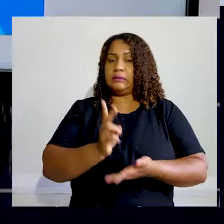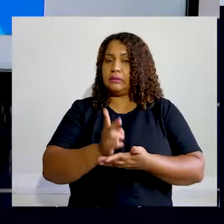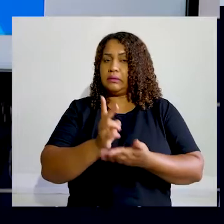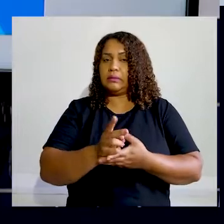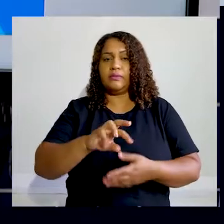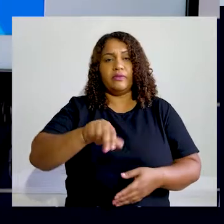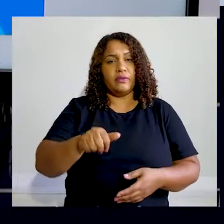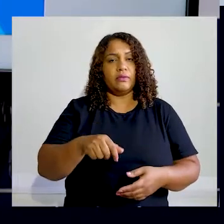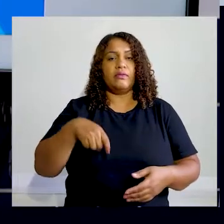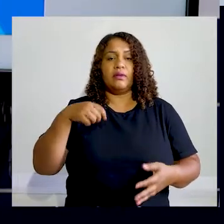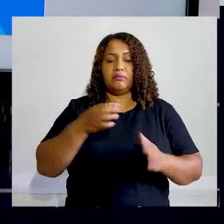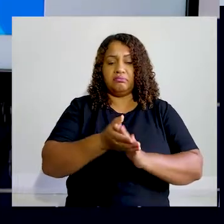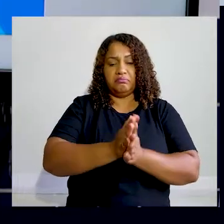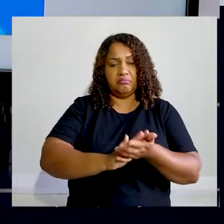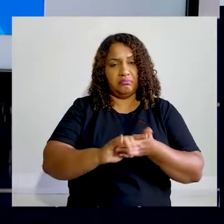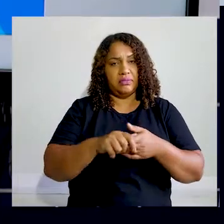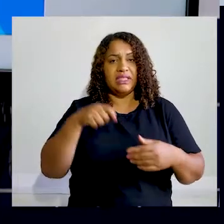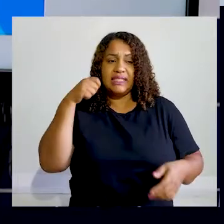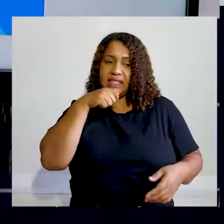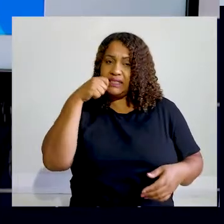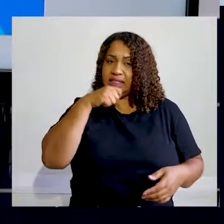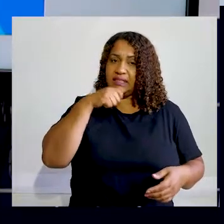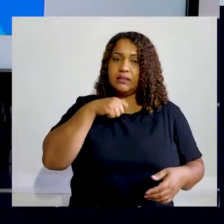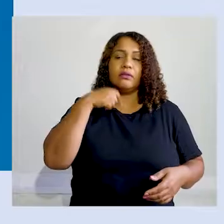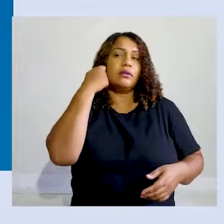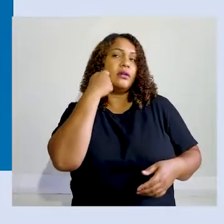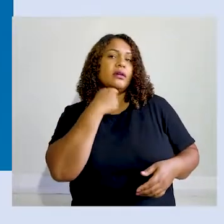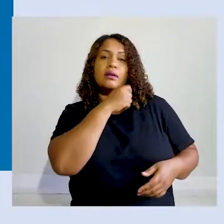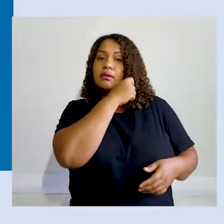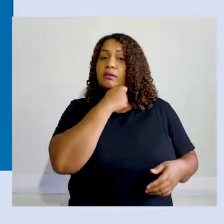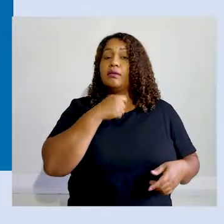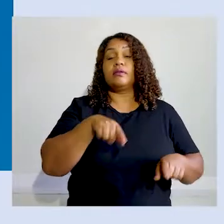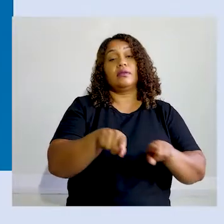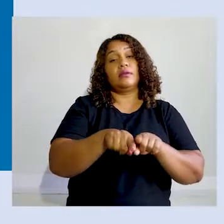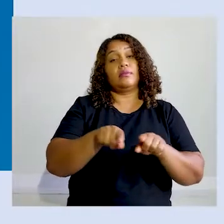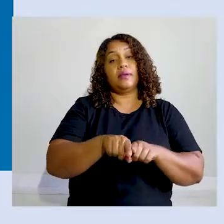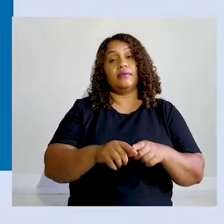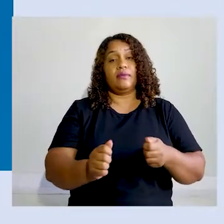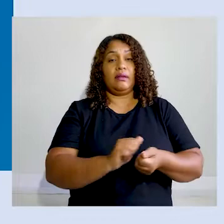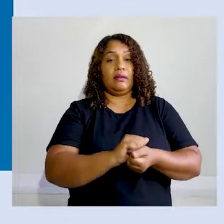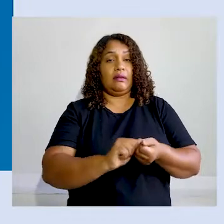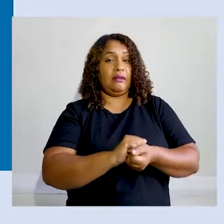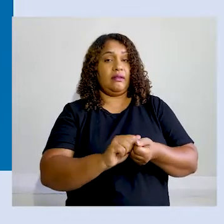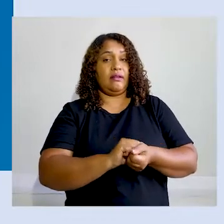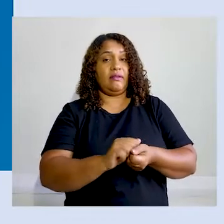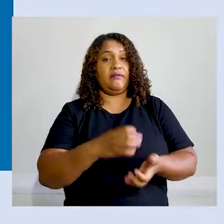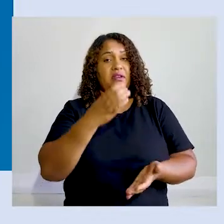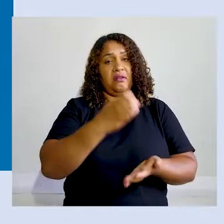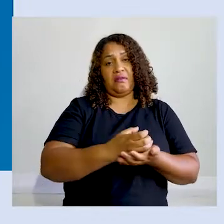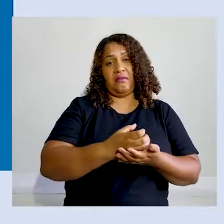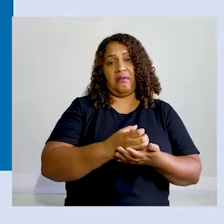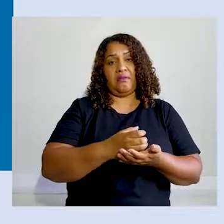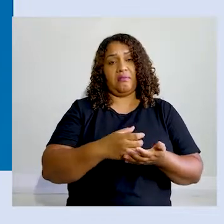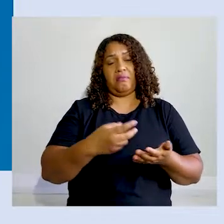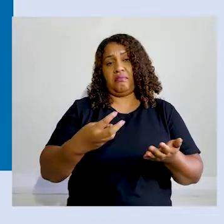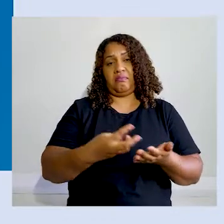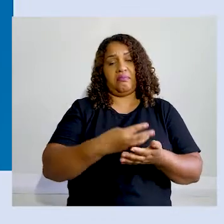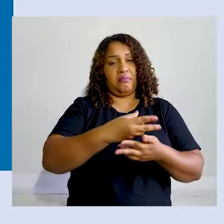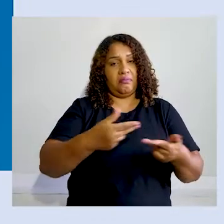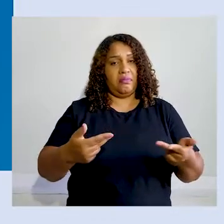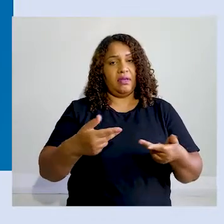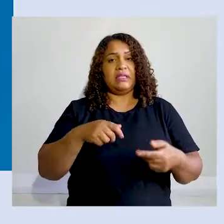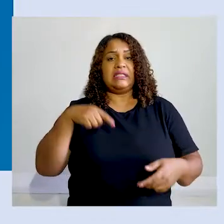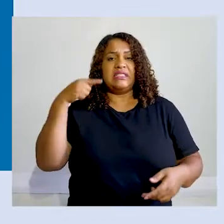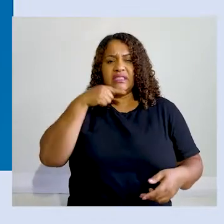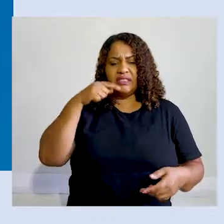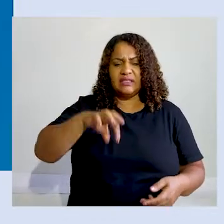ao lavar as mãos, escovar os dentes, fazer a barba e ao ensaboar a louça. Ao escovar os dentes com a torneira